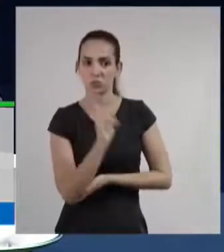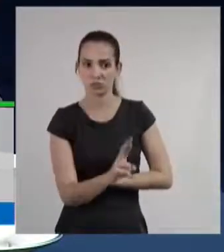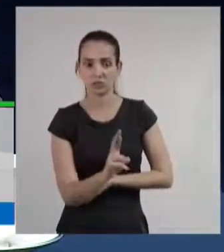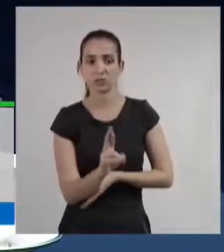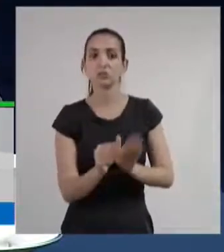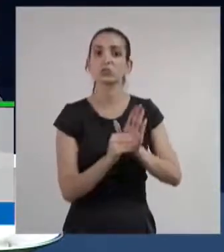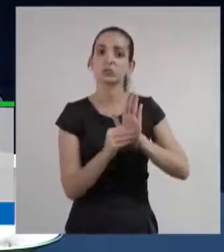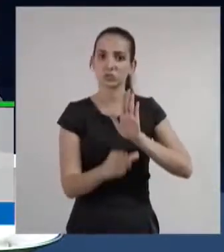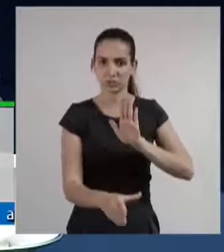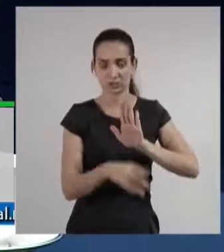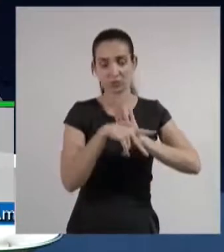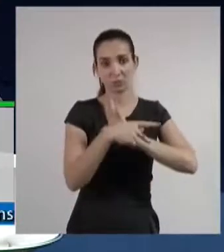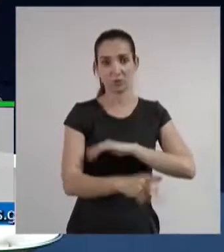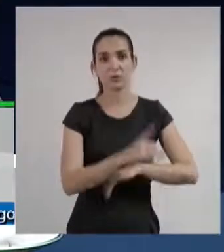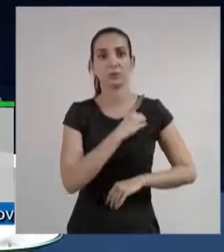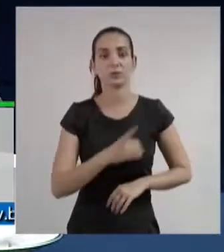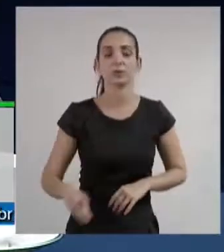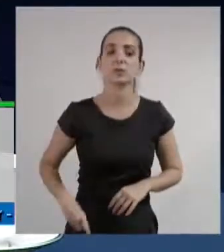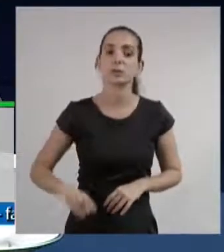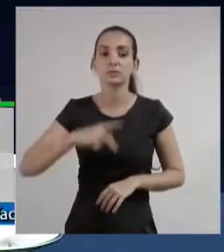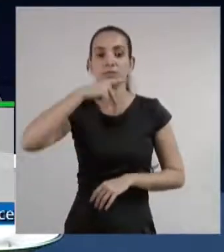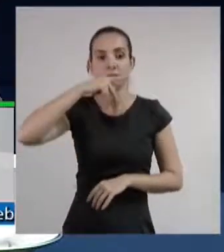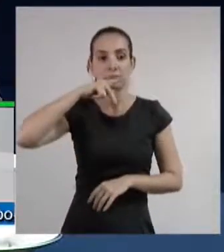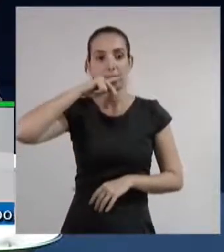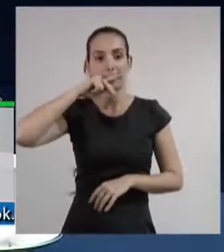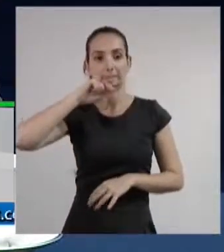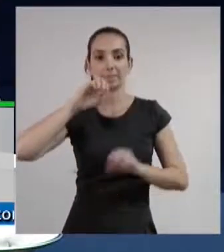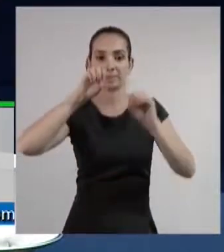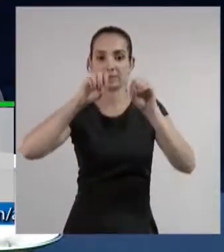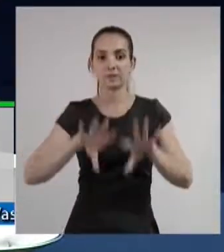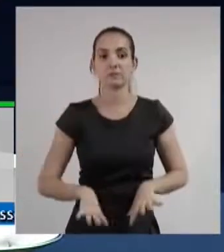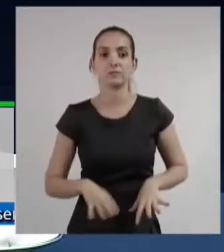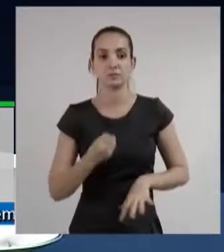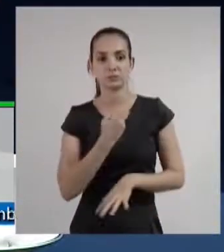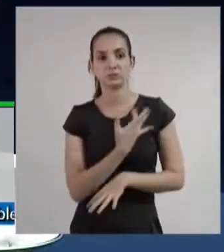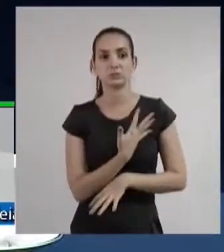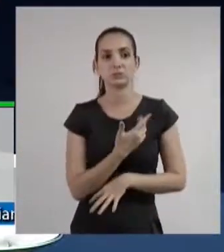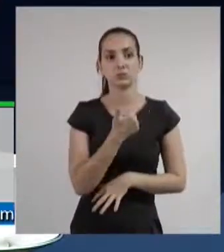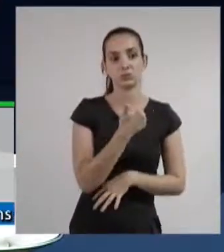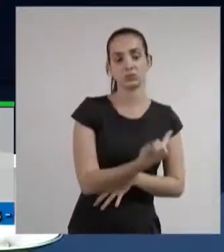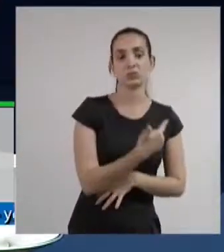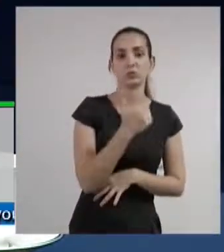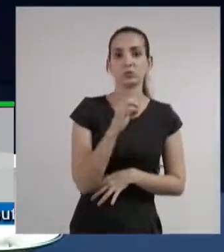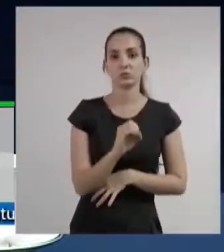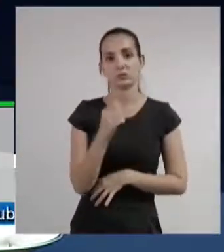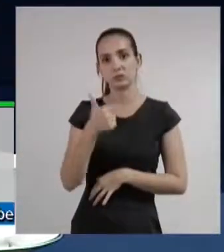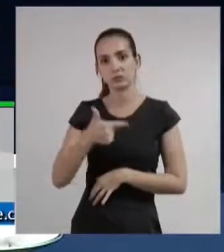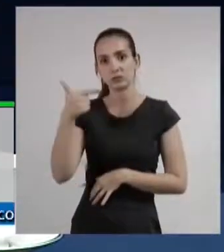indicação do deputado Dr. Paulo Silva. Ofício número